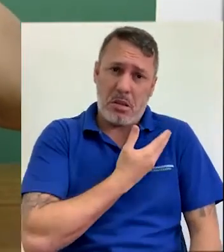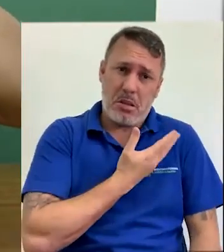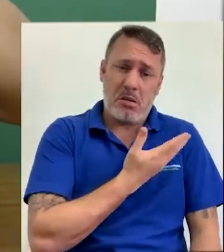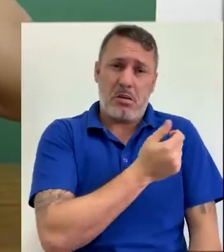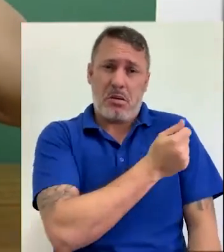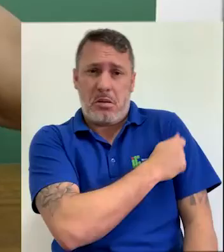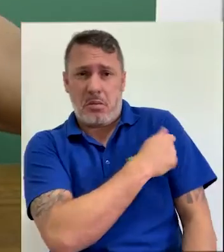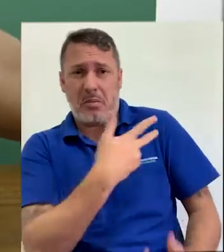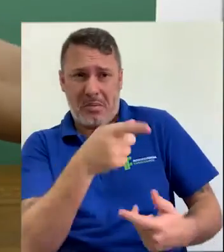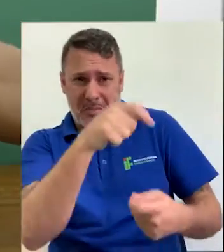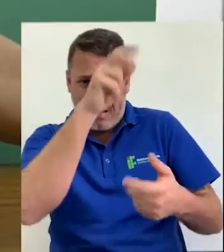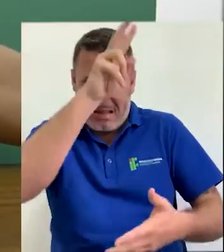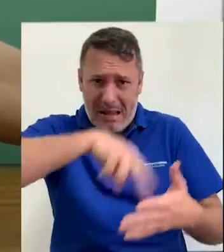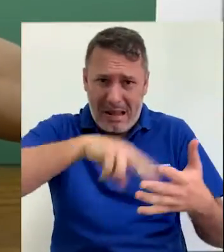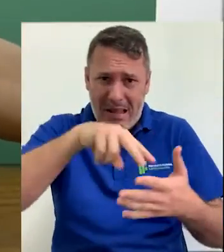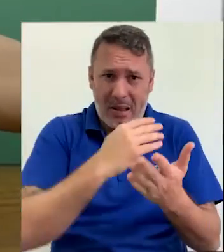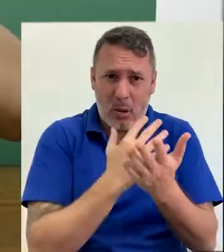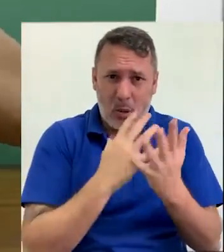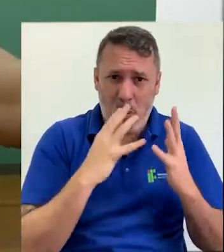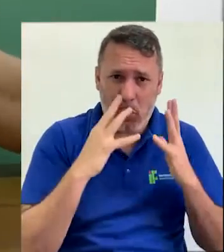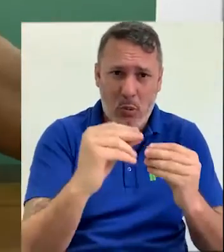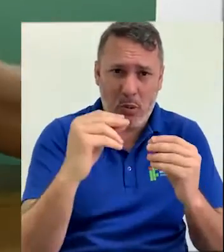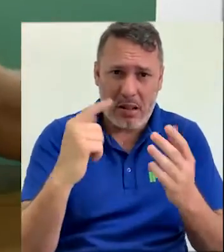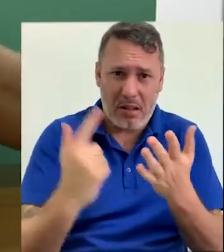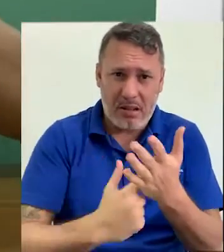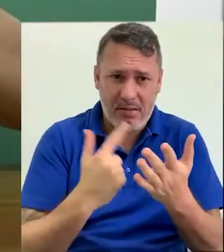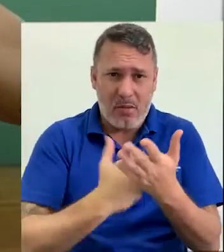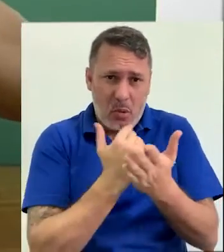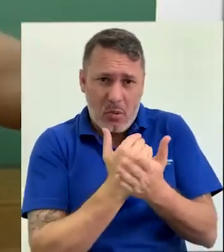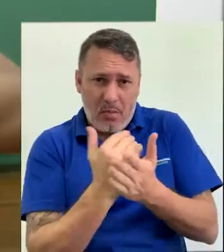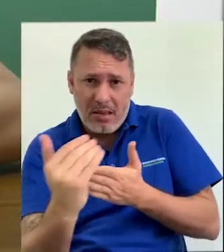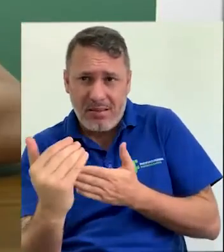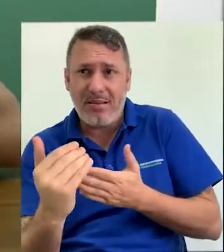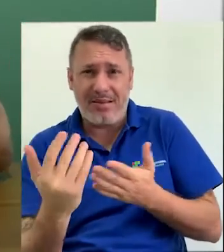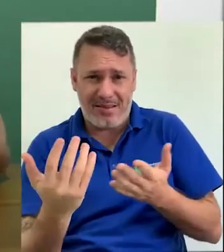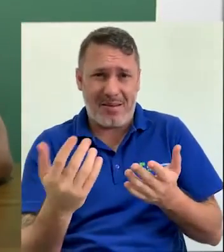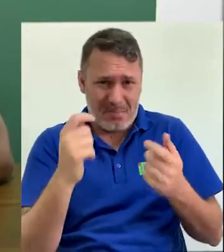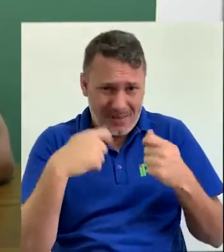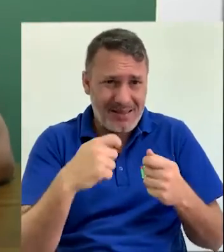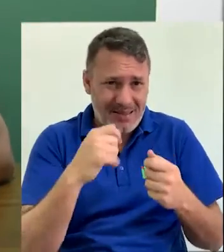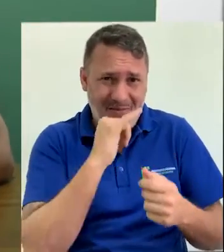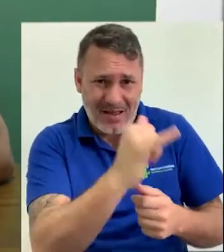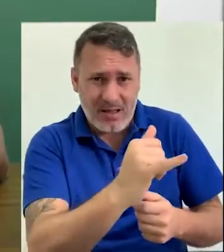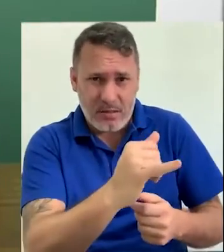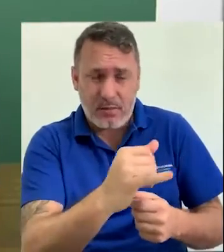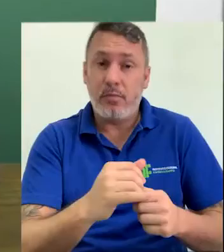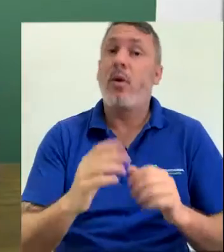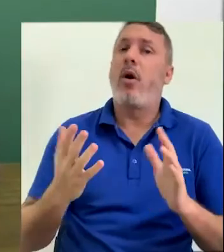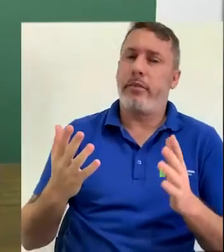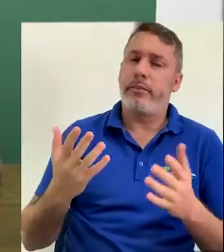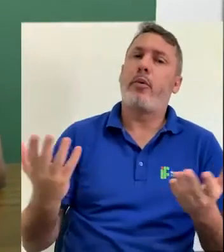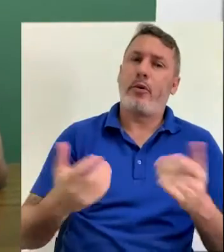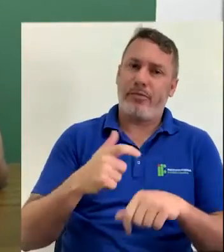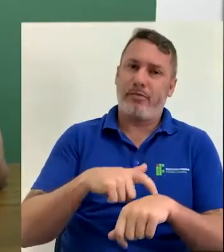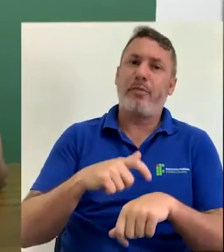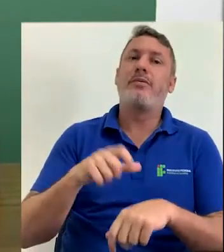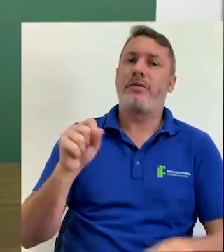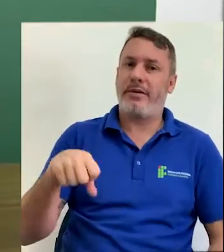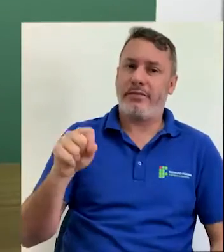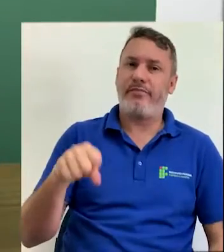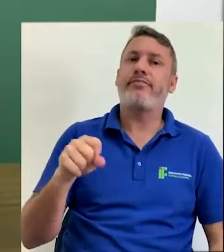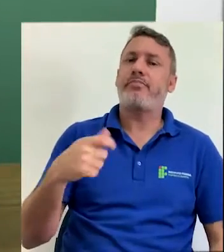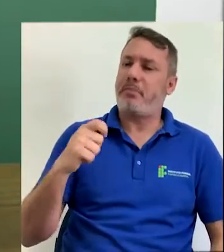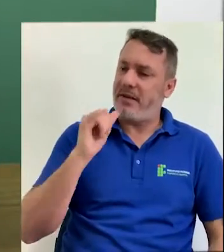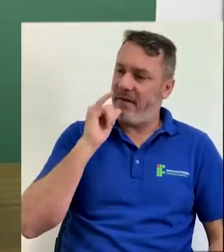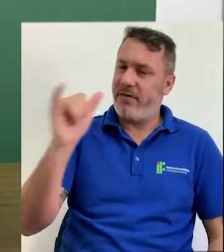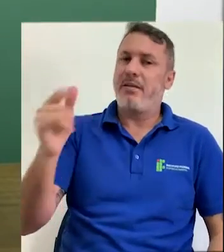aluno que eu preciso ler o prefácio, que ele precisa ler o prefácio de um livro? Atualmente sim.